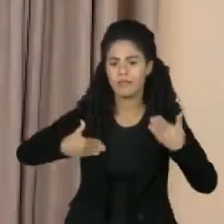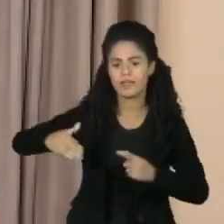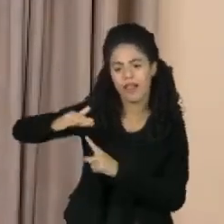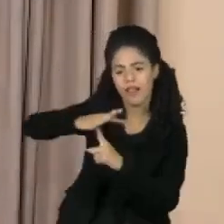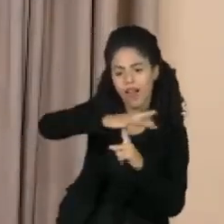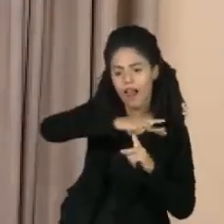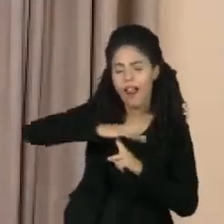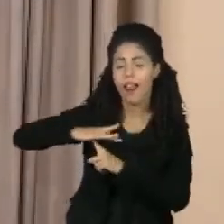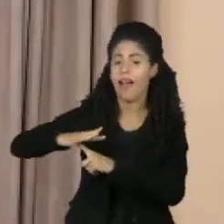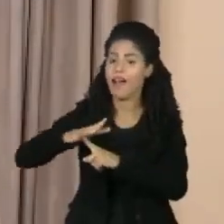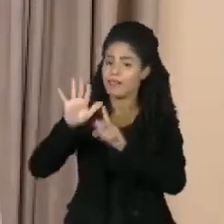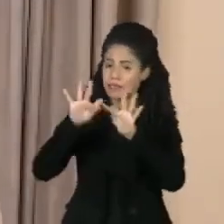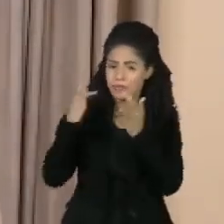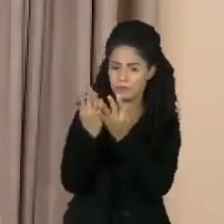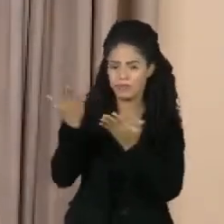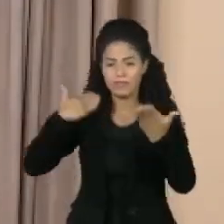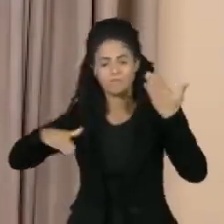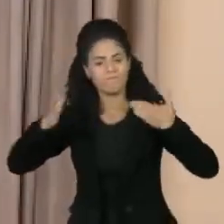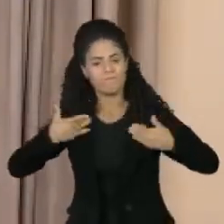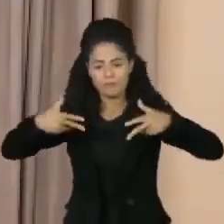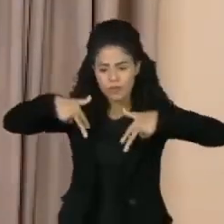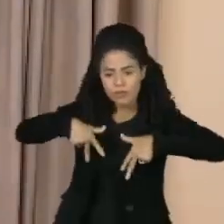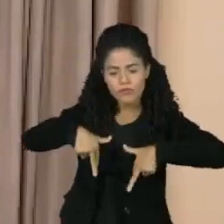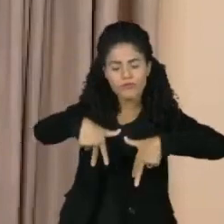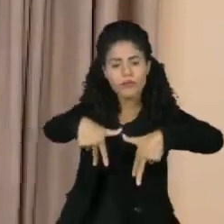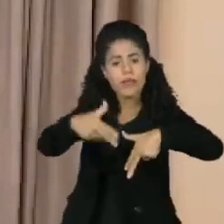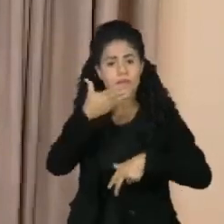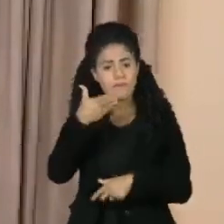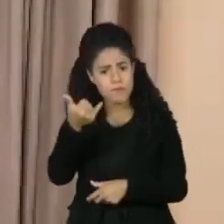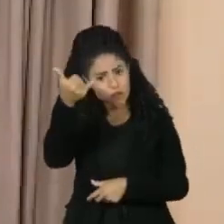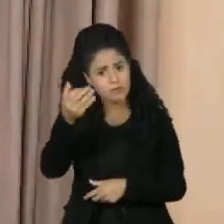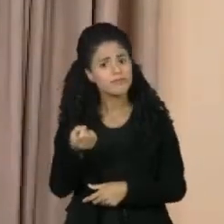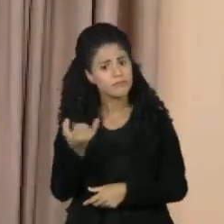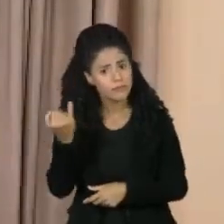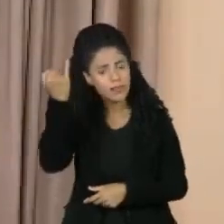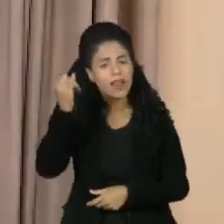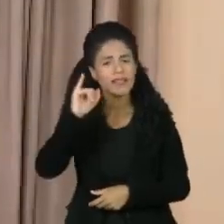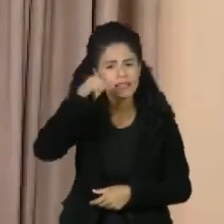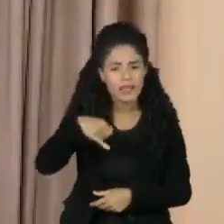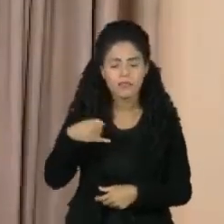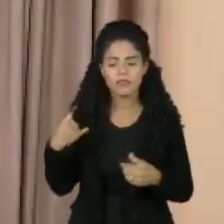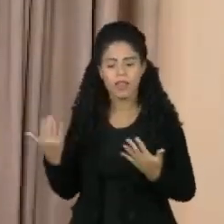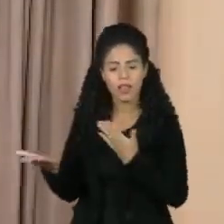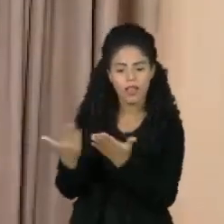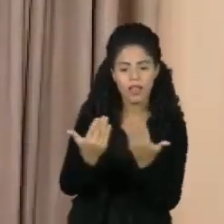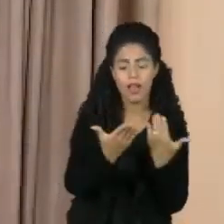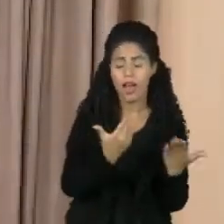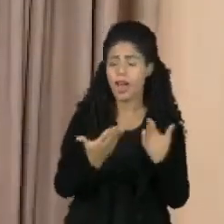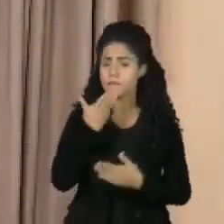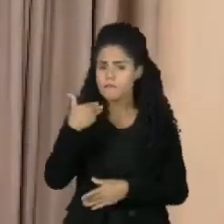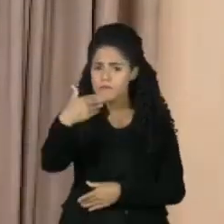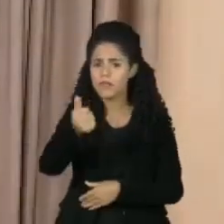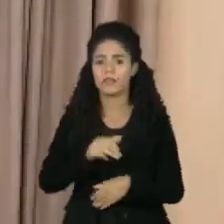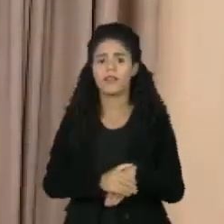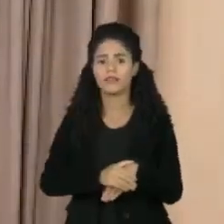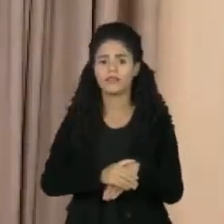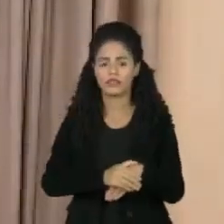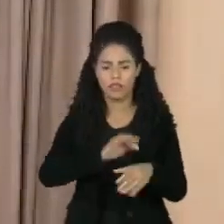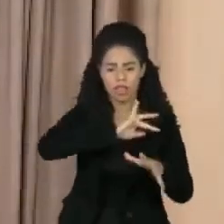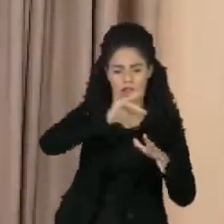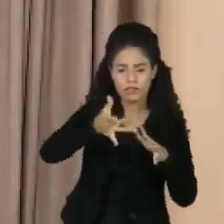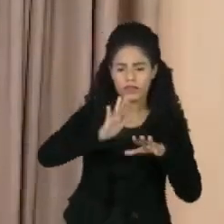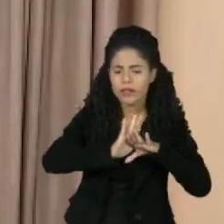passeio em família, caminhada, né, para você poder dividir com essas outras coisas que estão aí no mundo e a